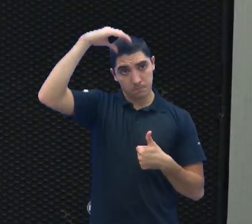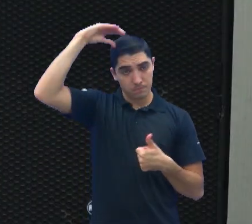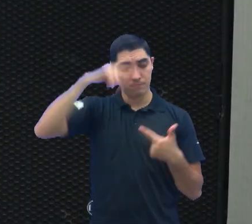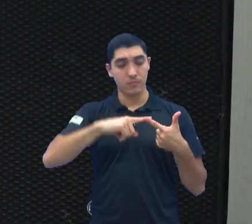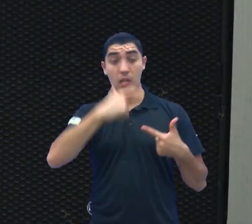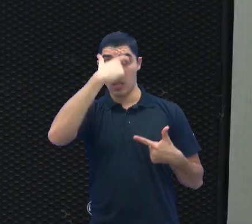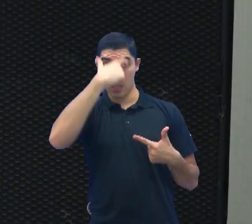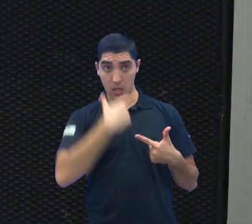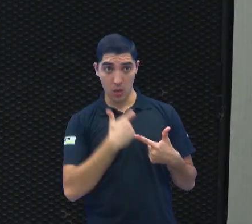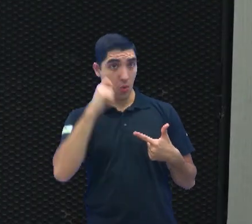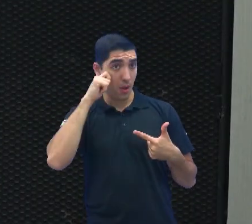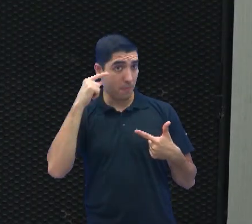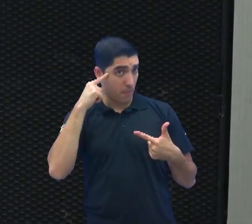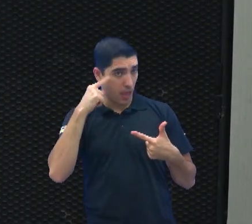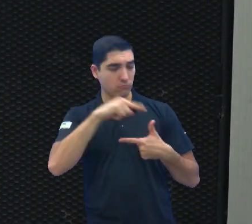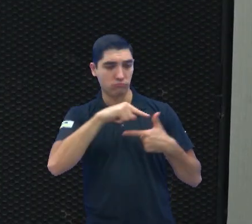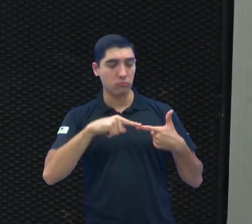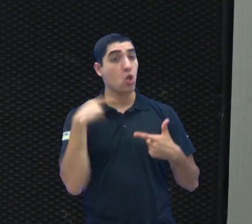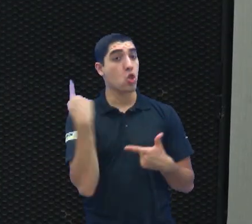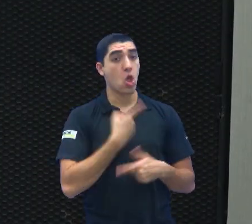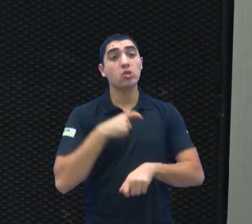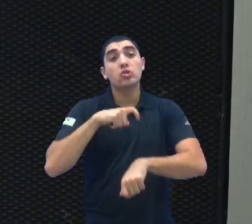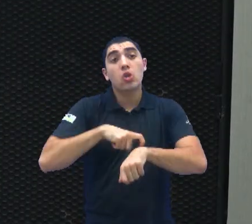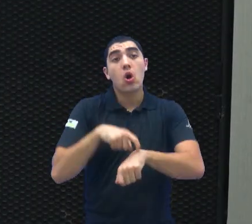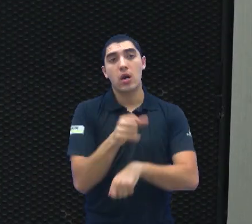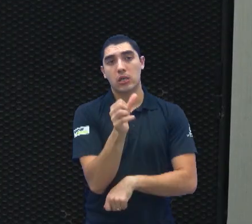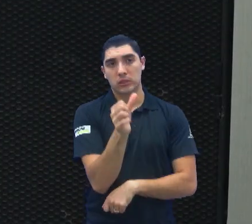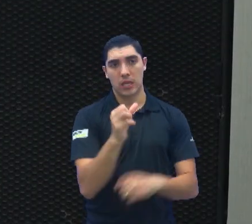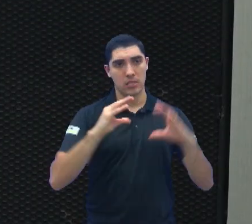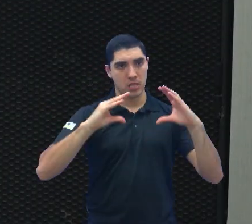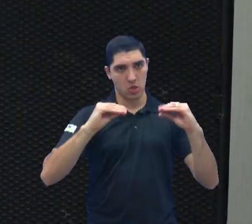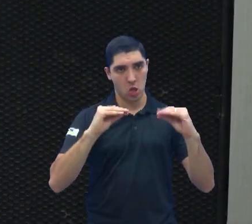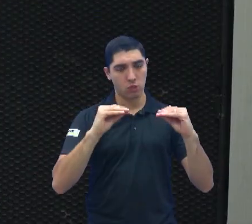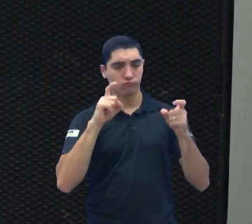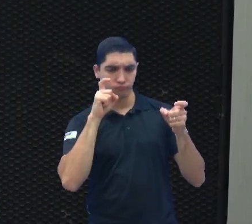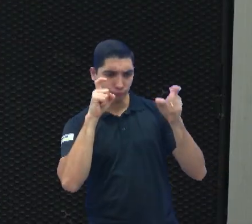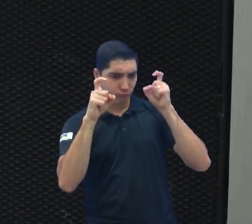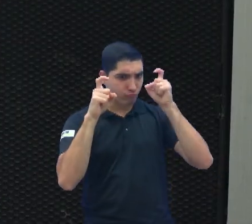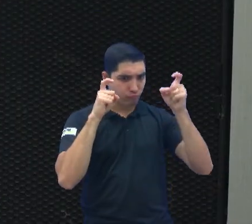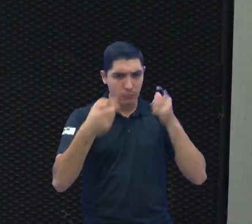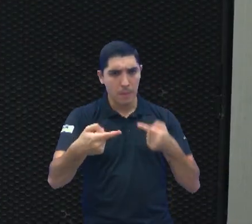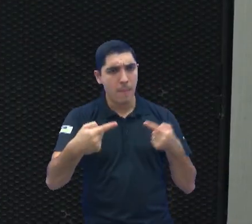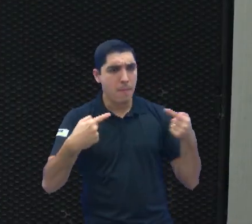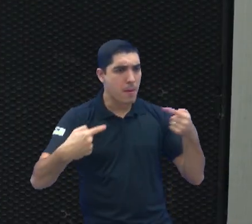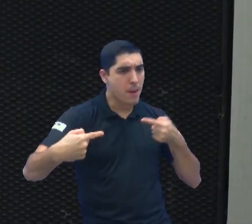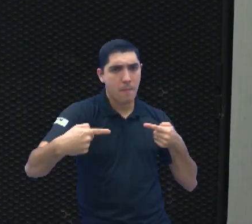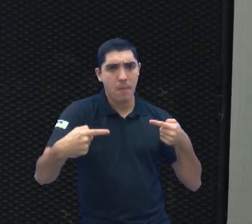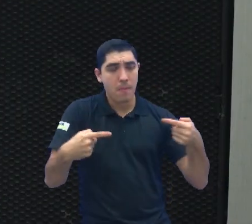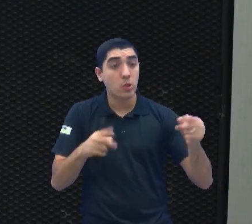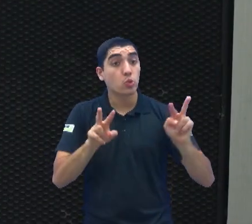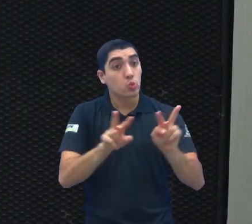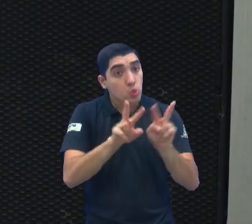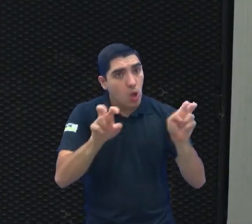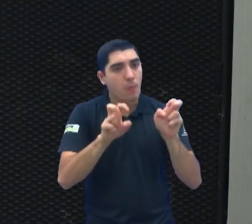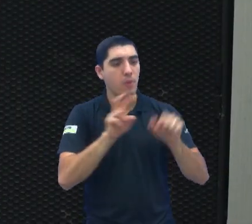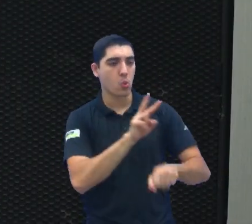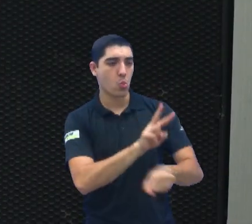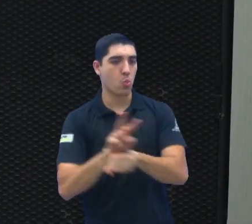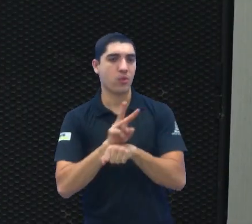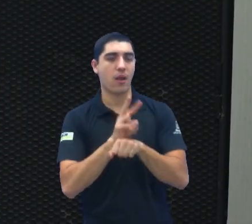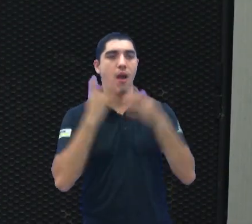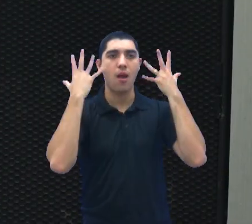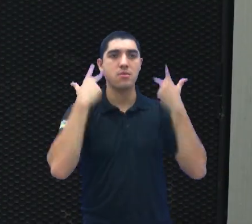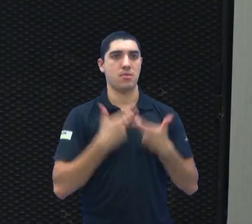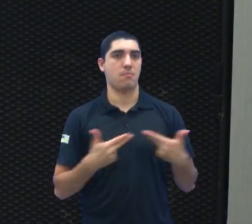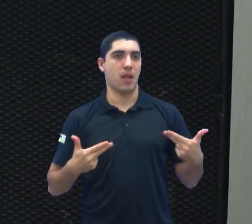estar dirigindo à noite, 18 horas, para discutir a causa animal. Então, todas essas questões,